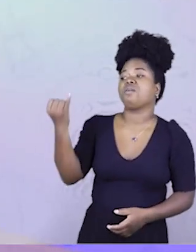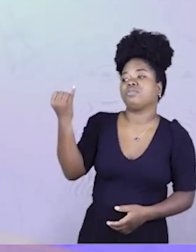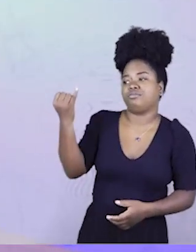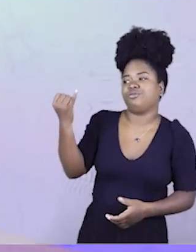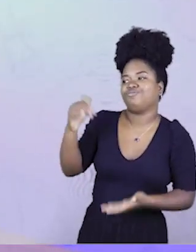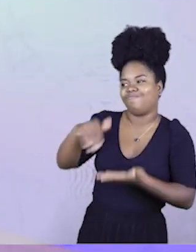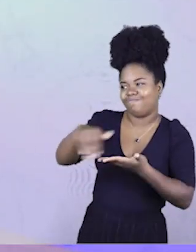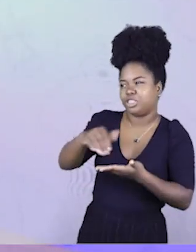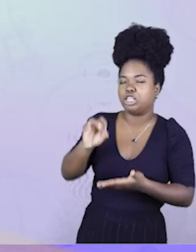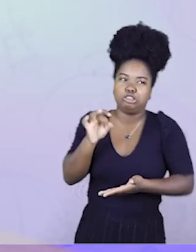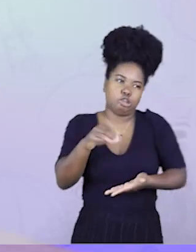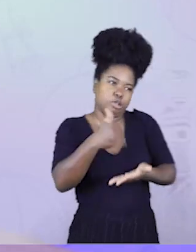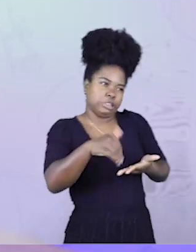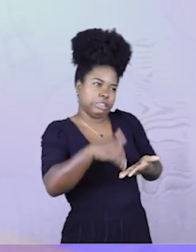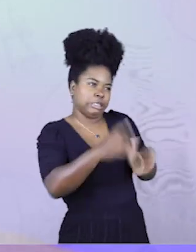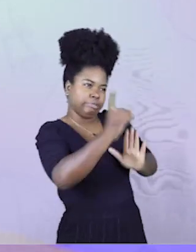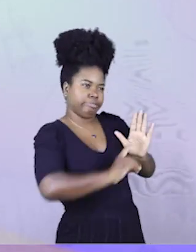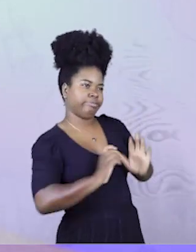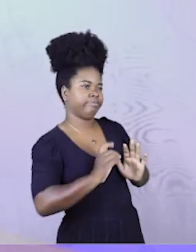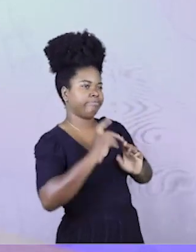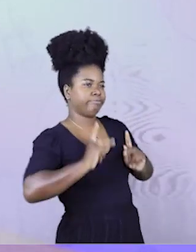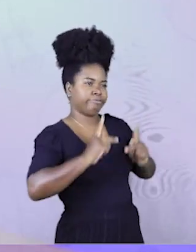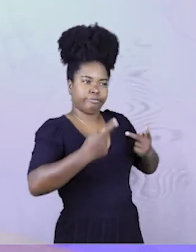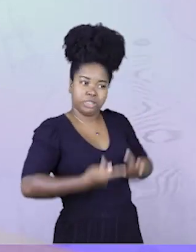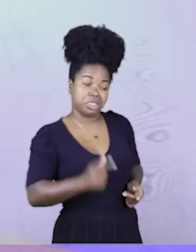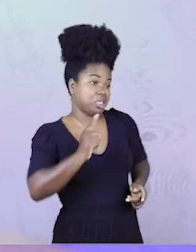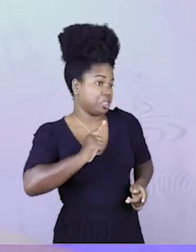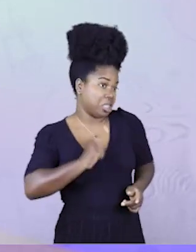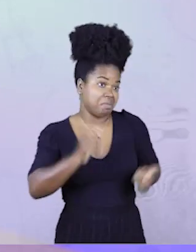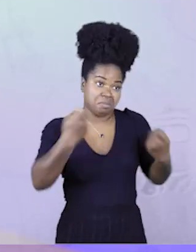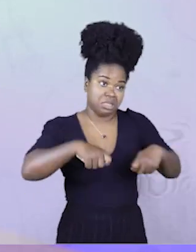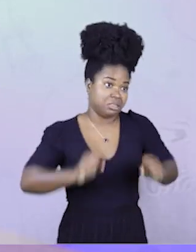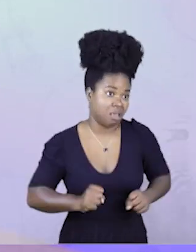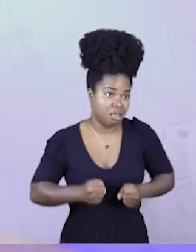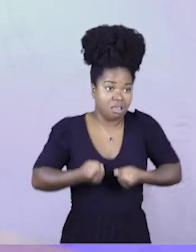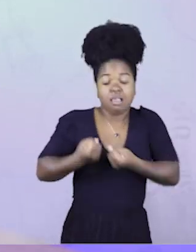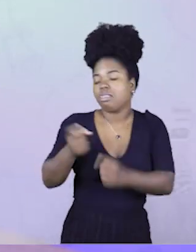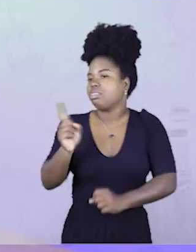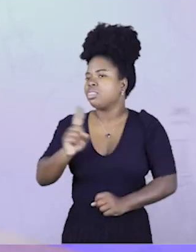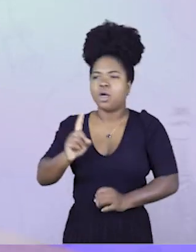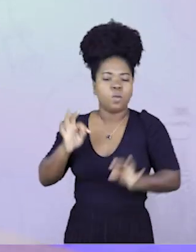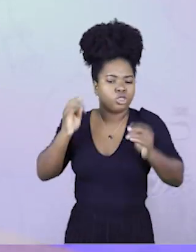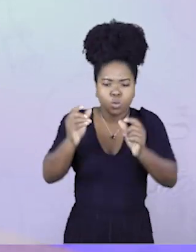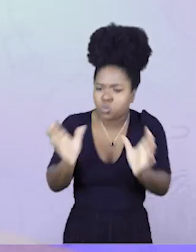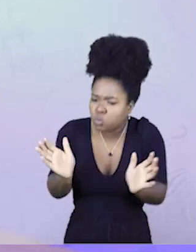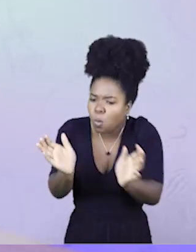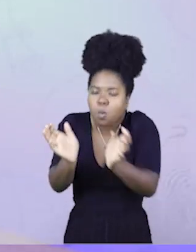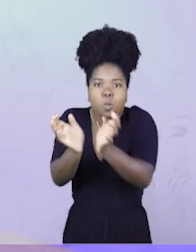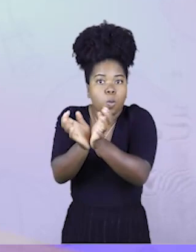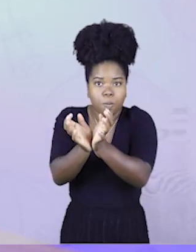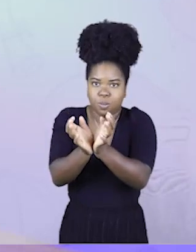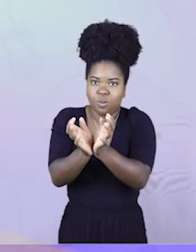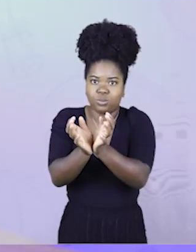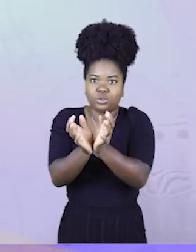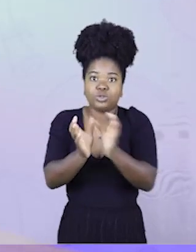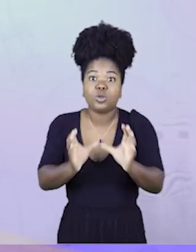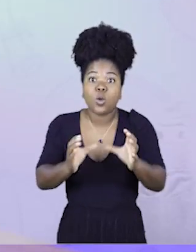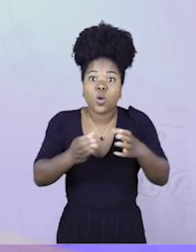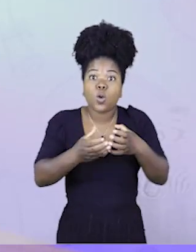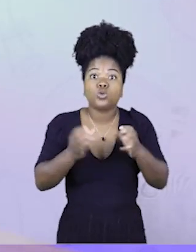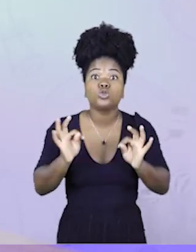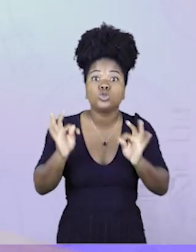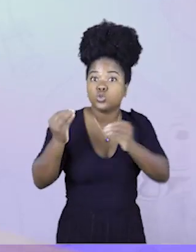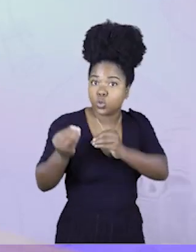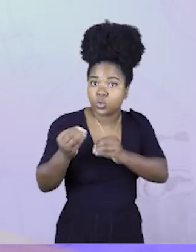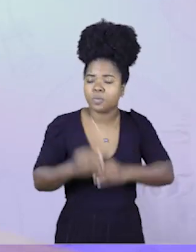você falou, não é só a Secretaria de Direitos Humanos que atua com essas políticas, né, é todo um conjunto que é importante a gente ressaltar, né.